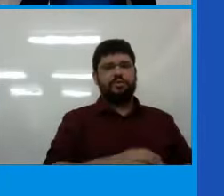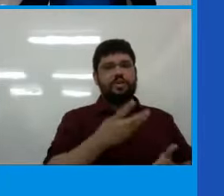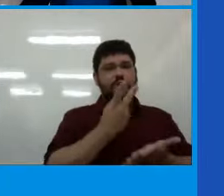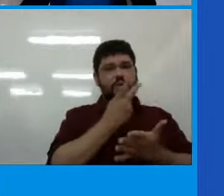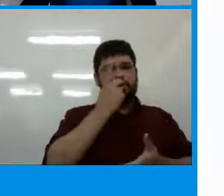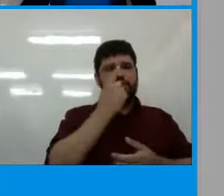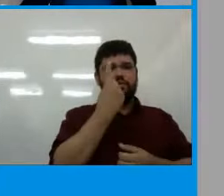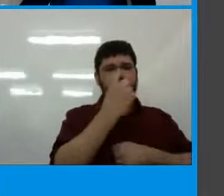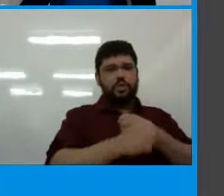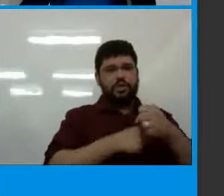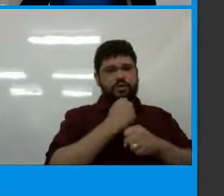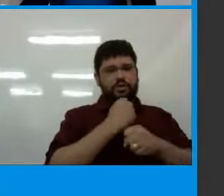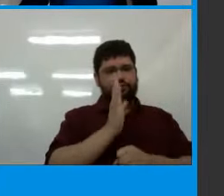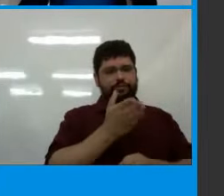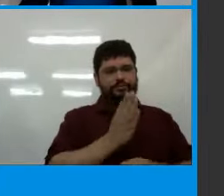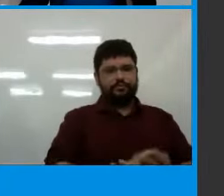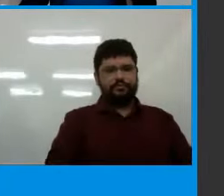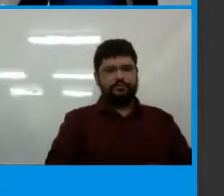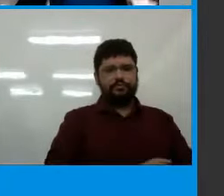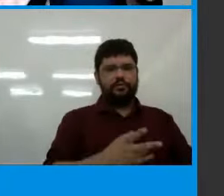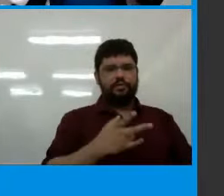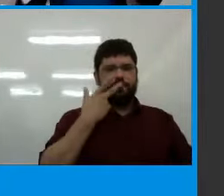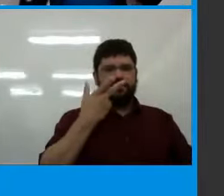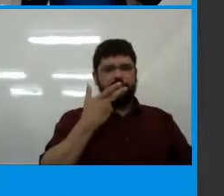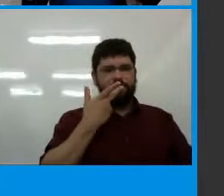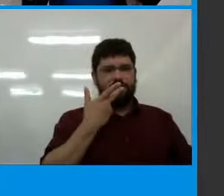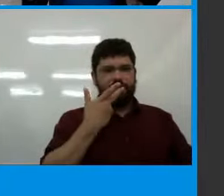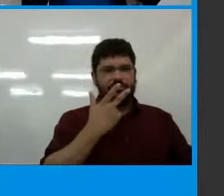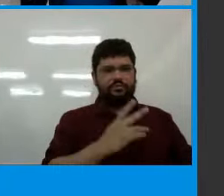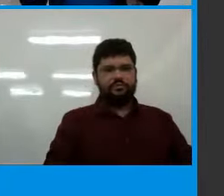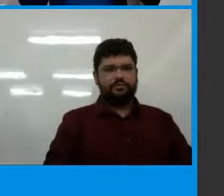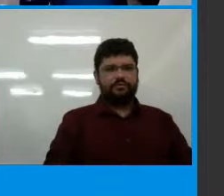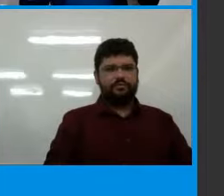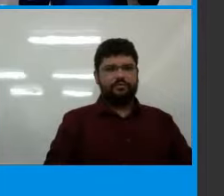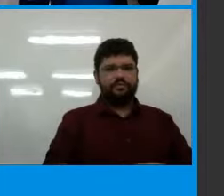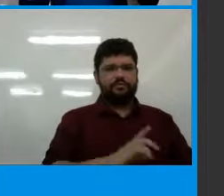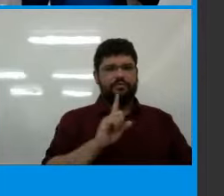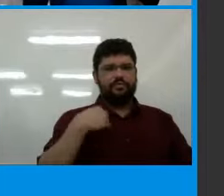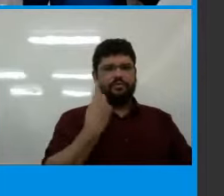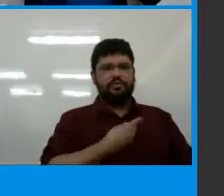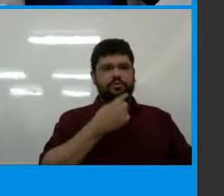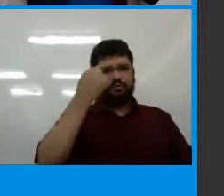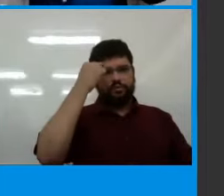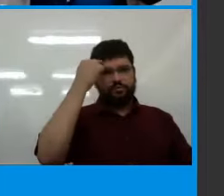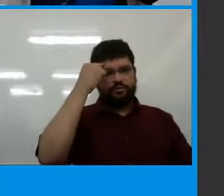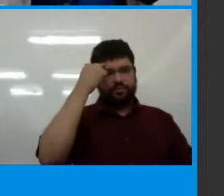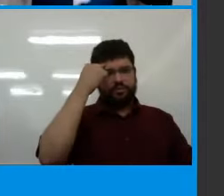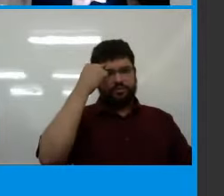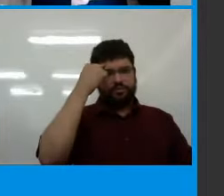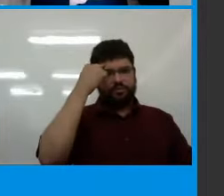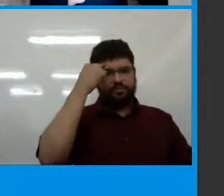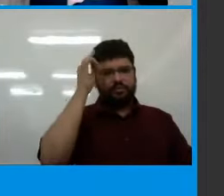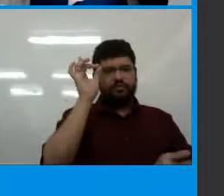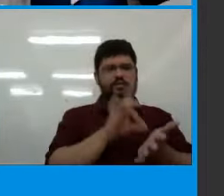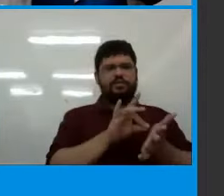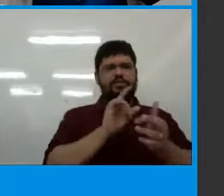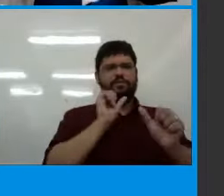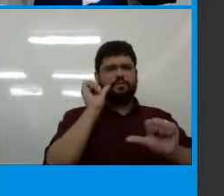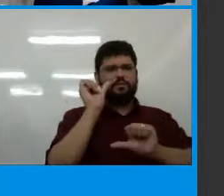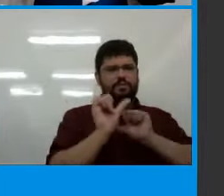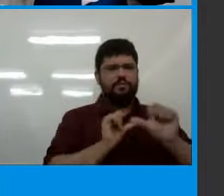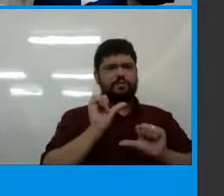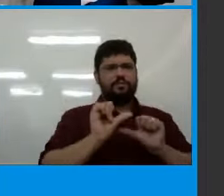né? Então, quando a gente fala, quando a gente pensa o que de fato mudou do